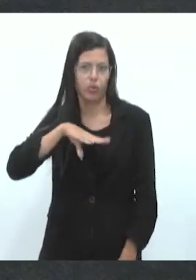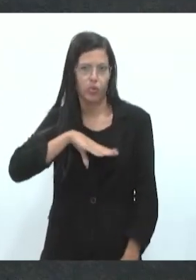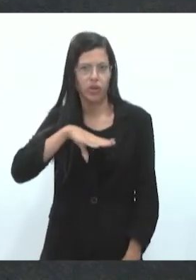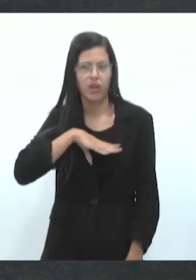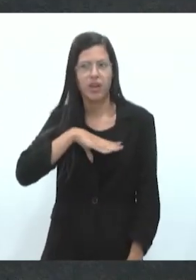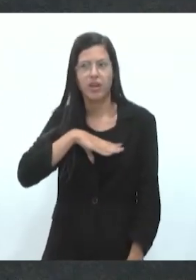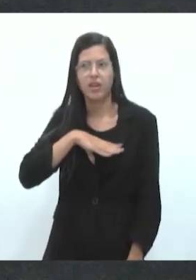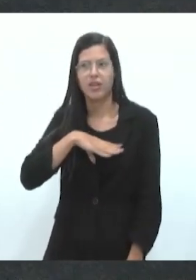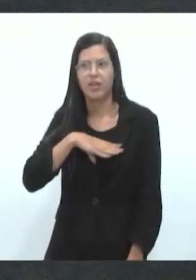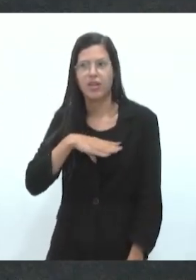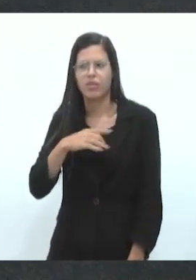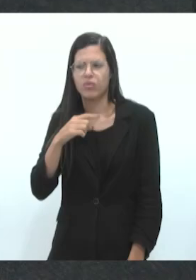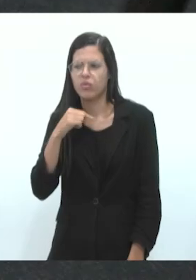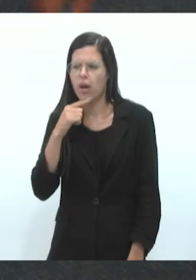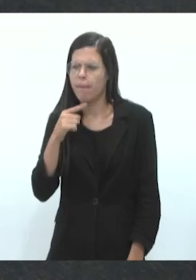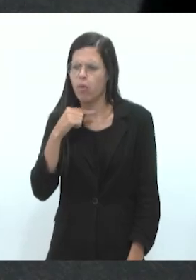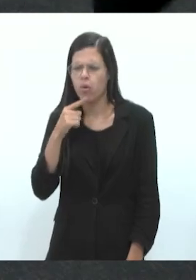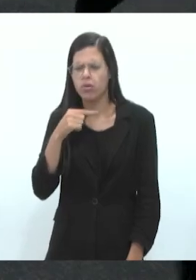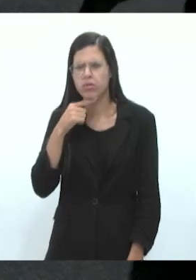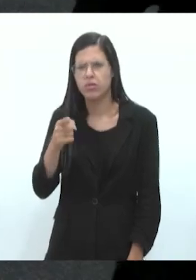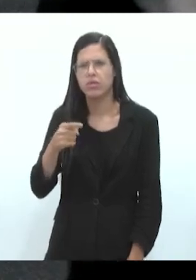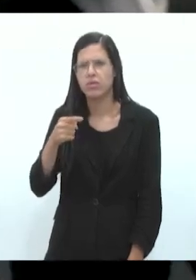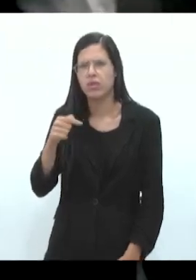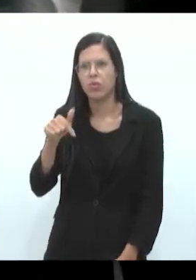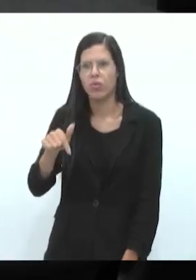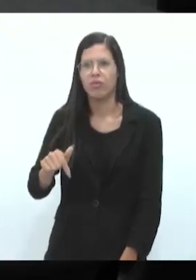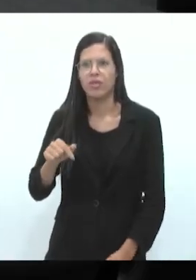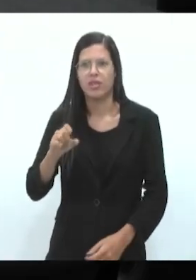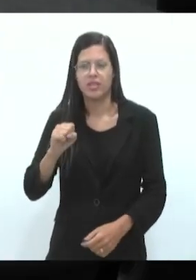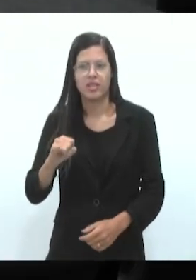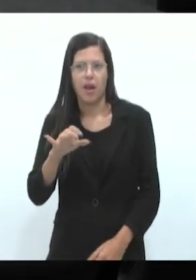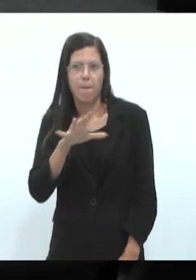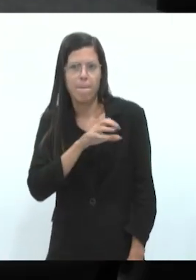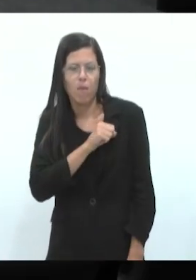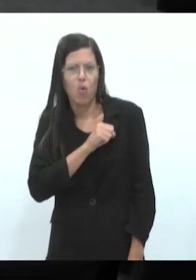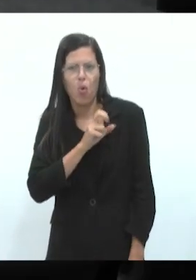do amor ou estava falando dos jogos.